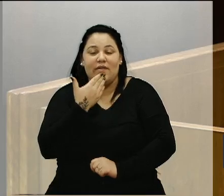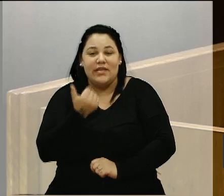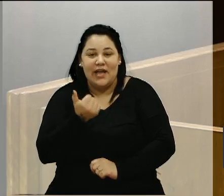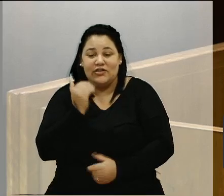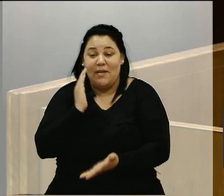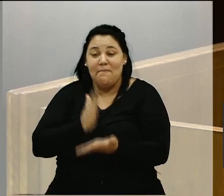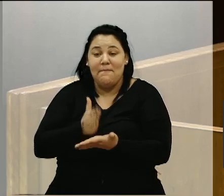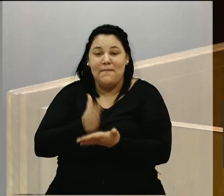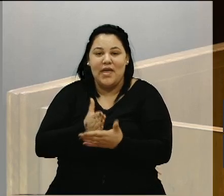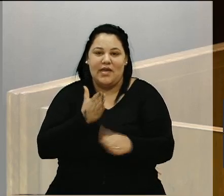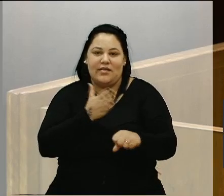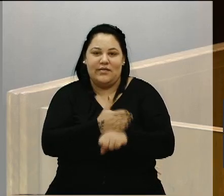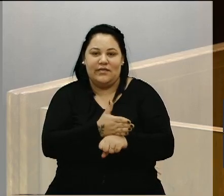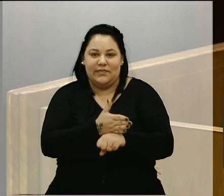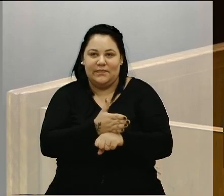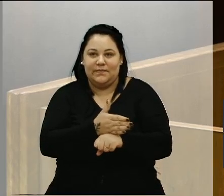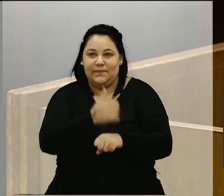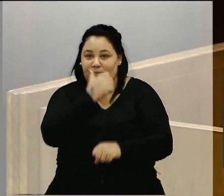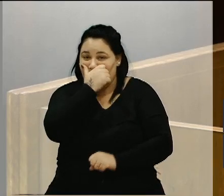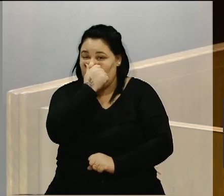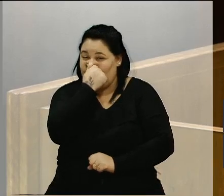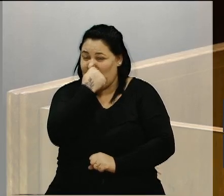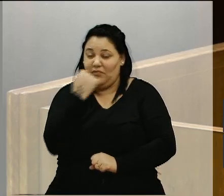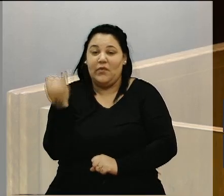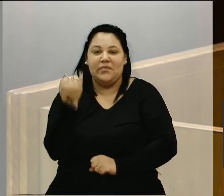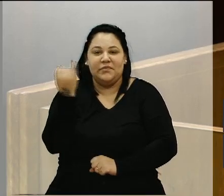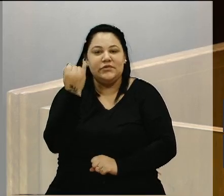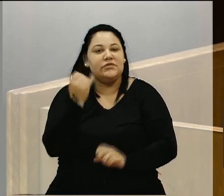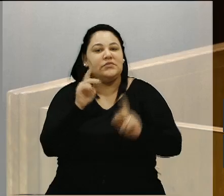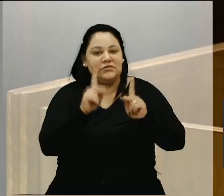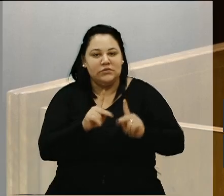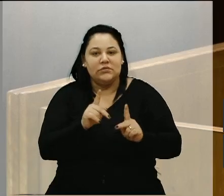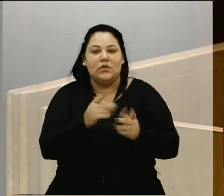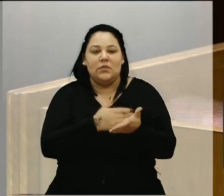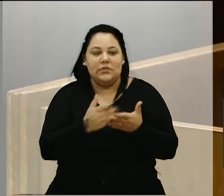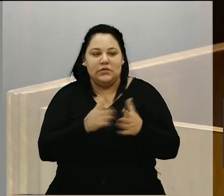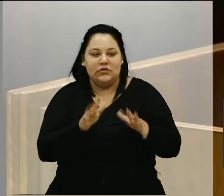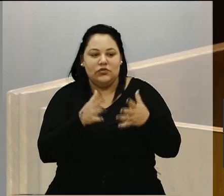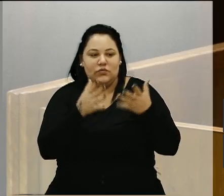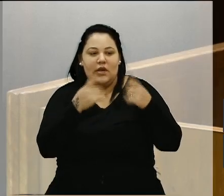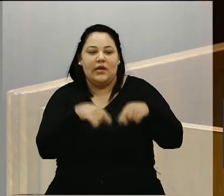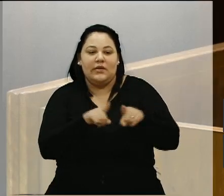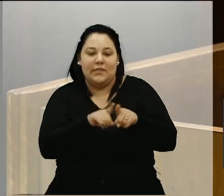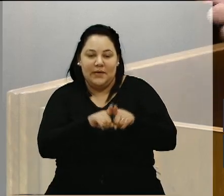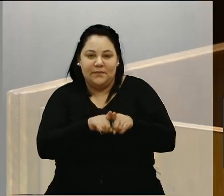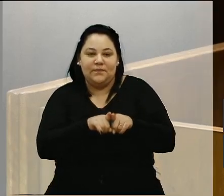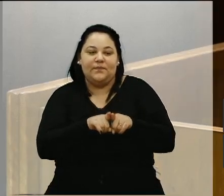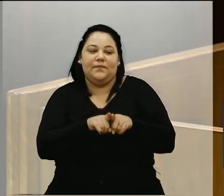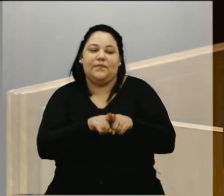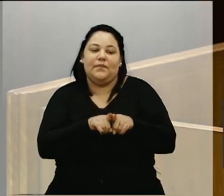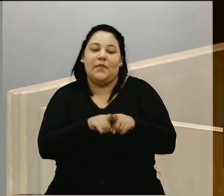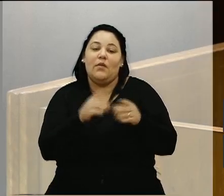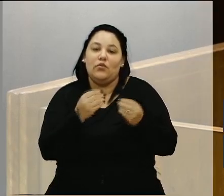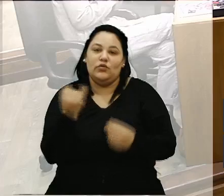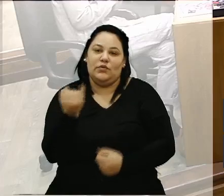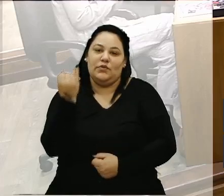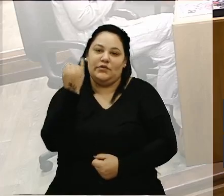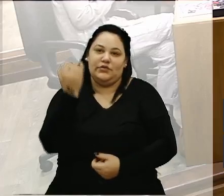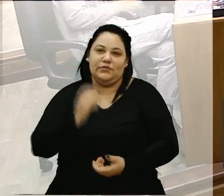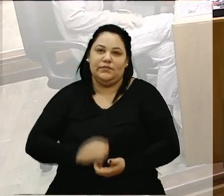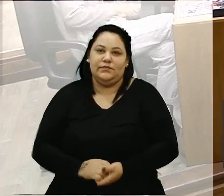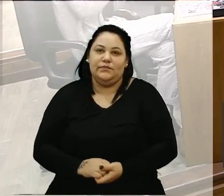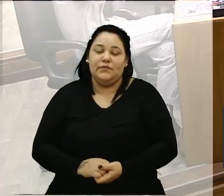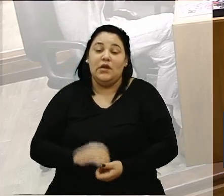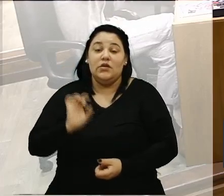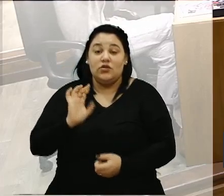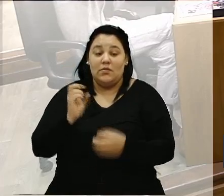Então é importante que isso comece a vingar e as pessoas se estimularem, né? O senhor pediu uma parte antes? Sim, o vereador Daniel, só para